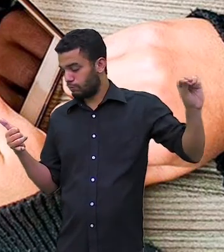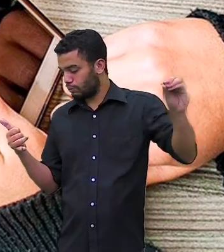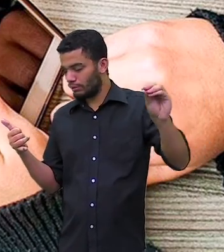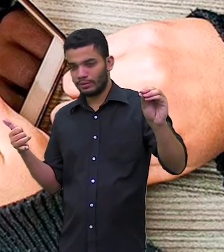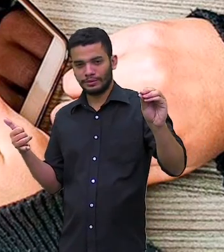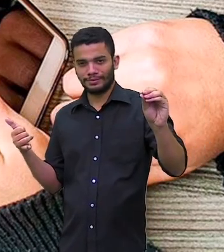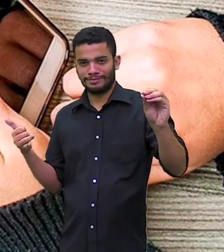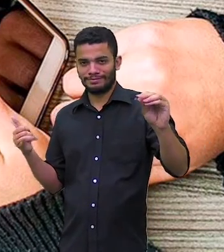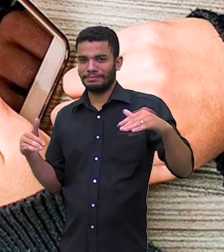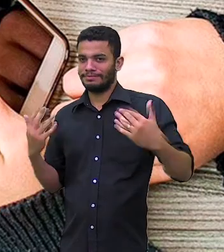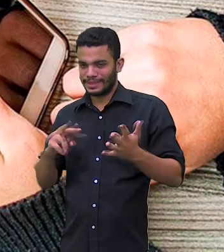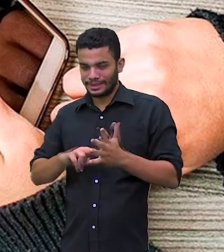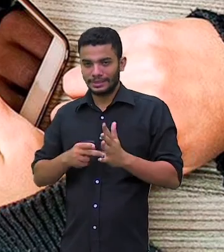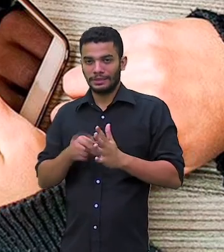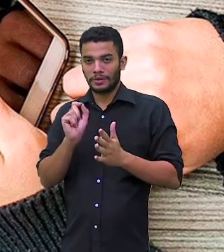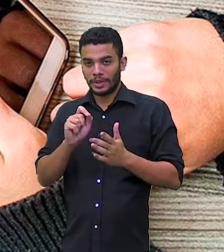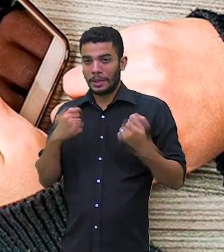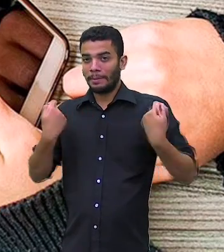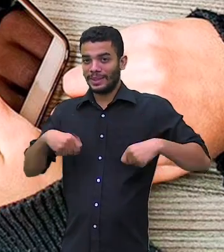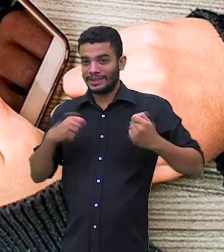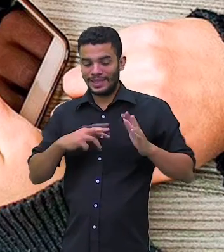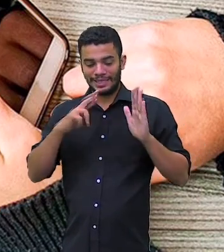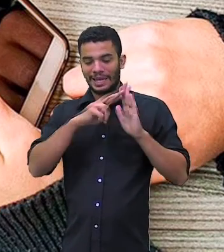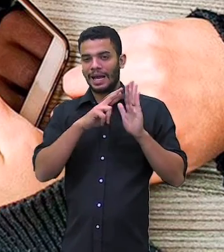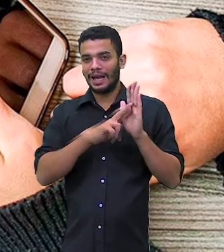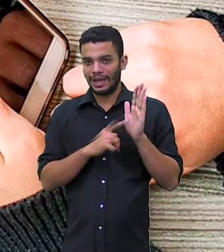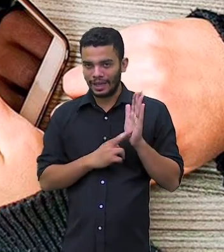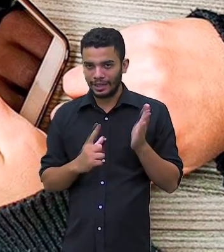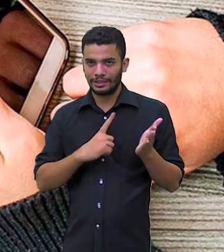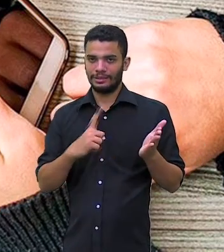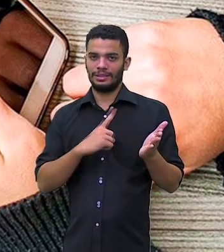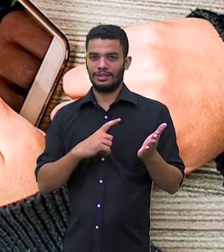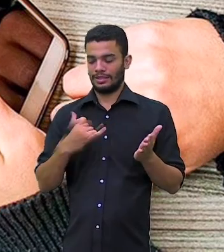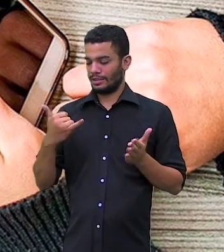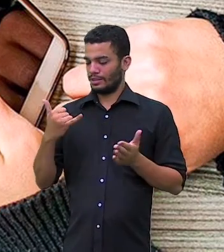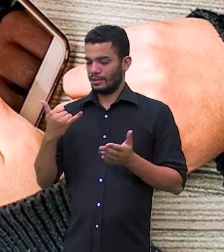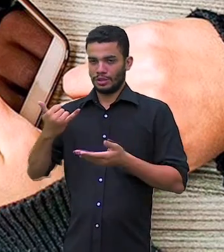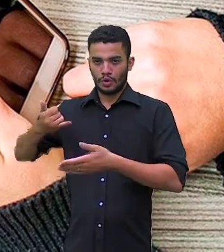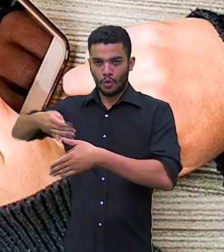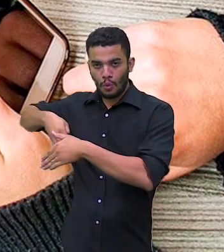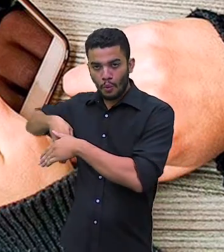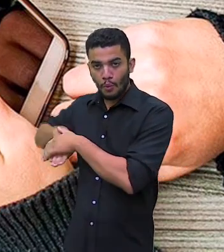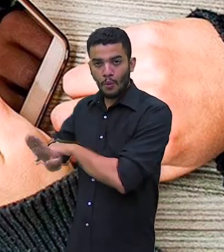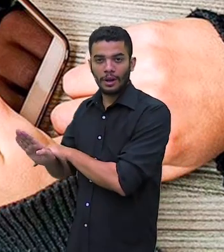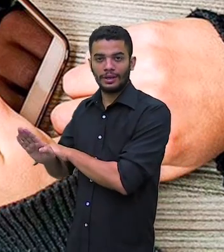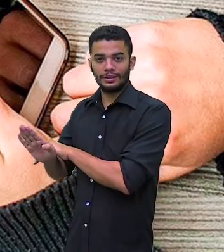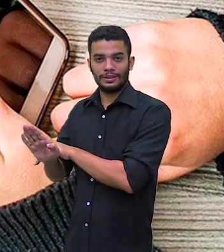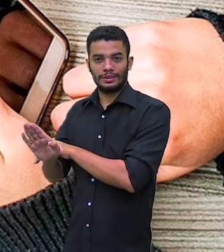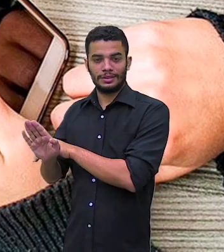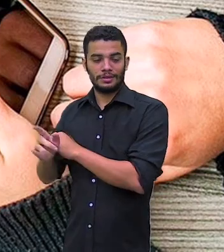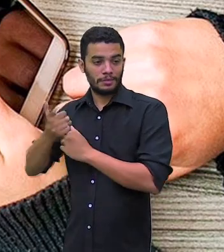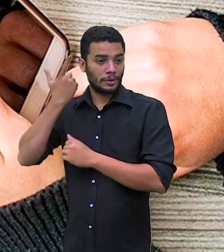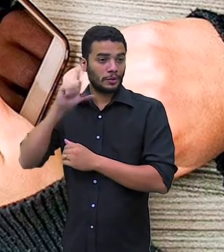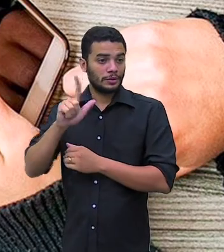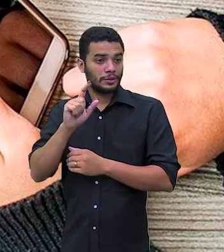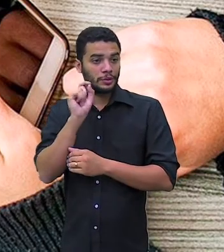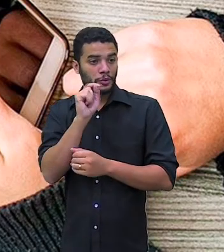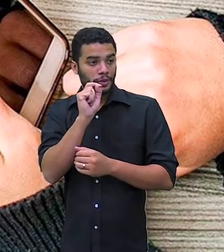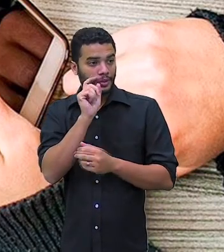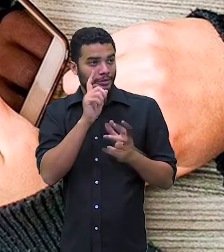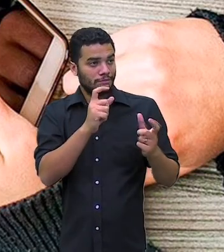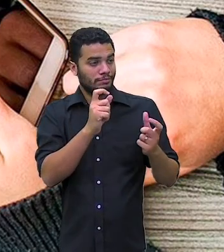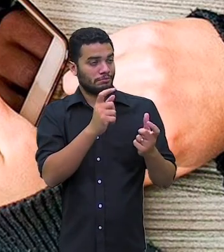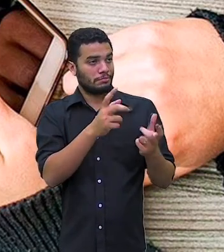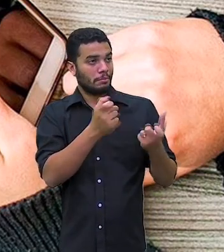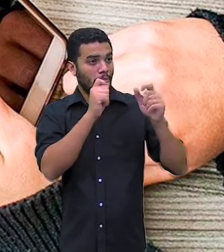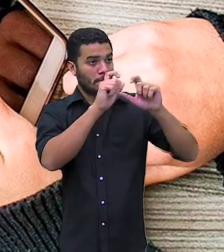para o uso excessivo. Vamos desconectar para conectar com o mundo real. Viver